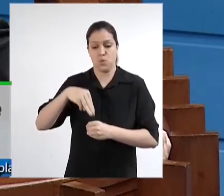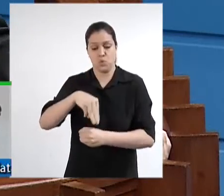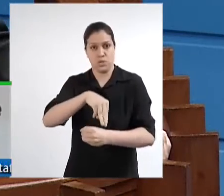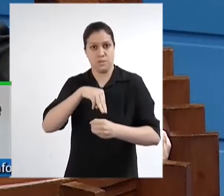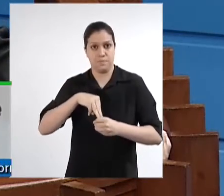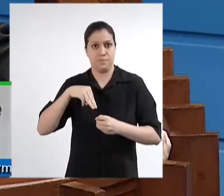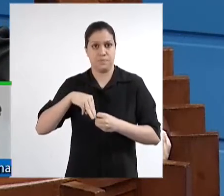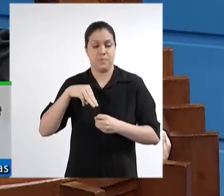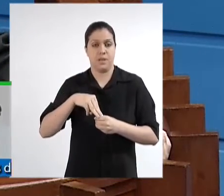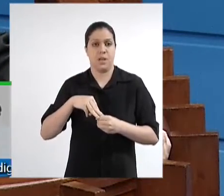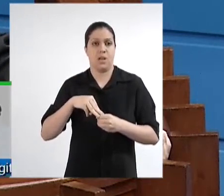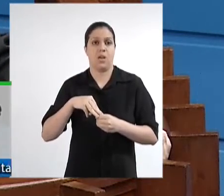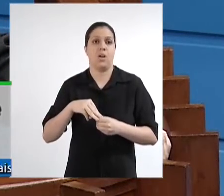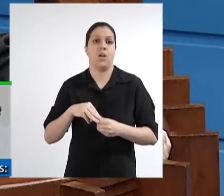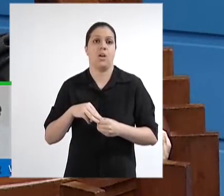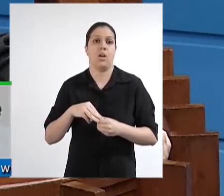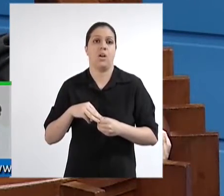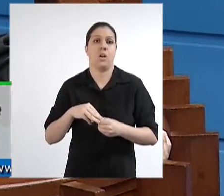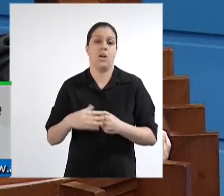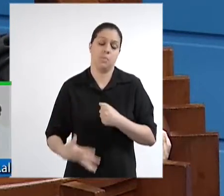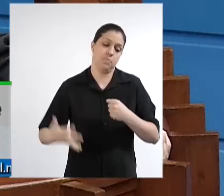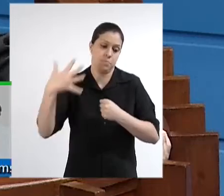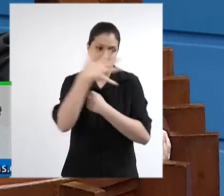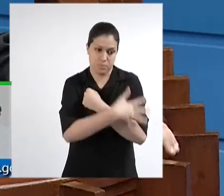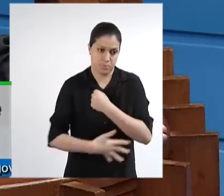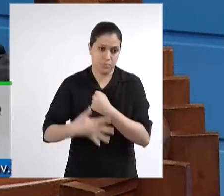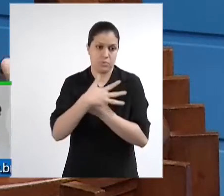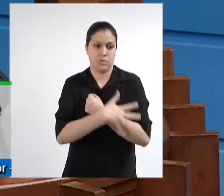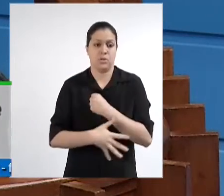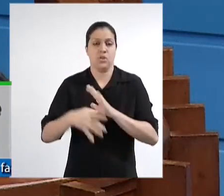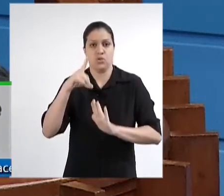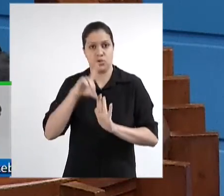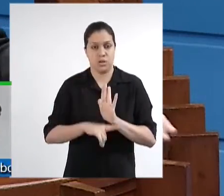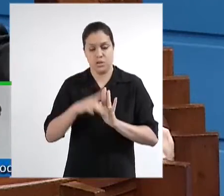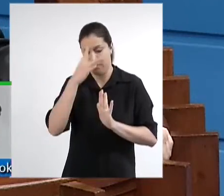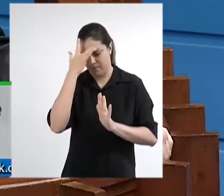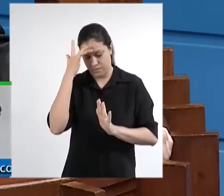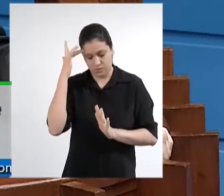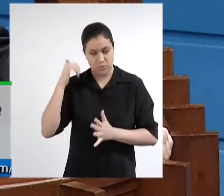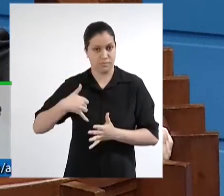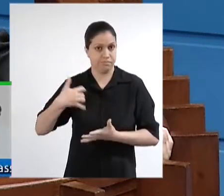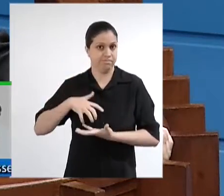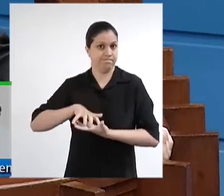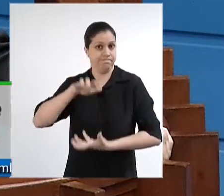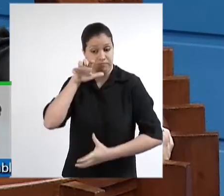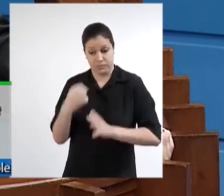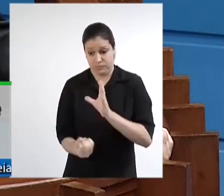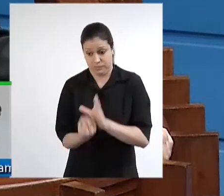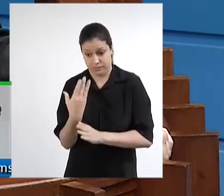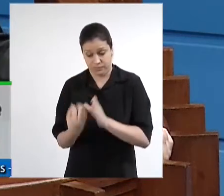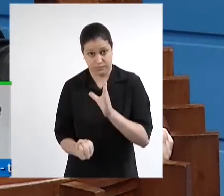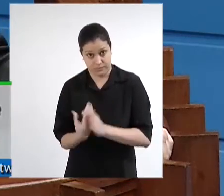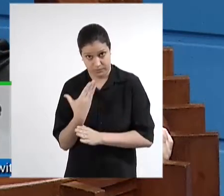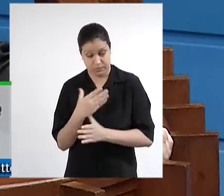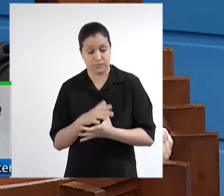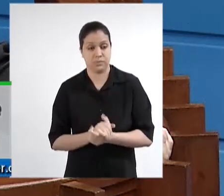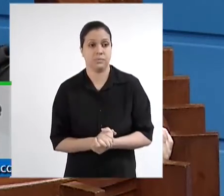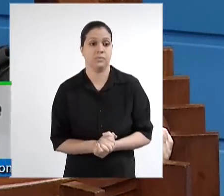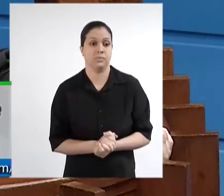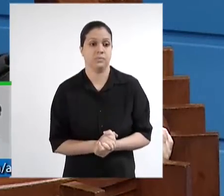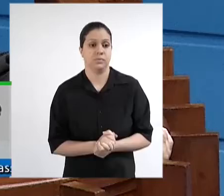municipais em defesa do direito das pessoas idosas que foram criadas ao pedido da Frente